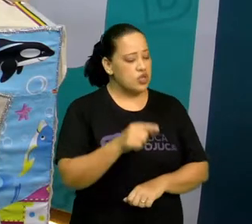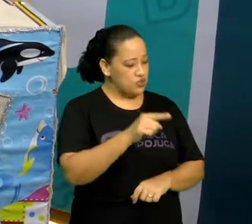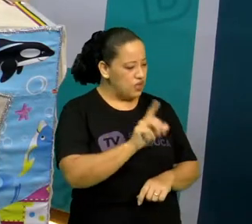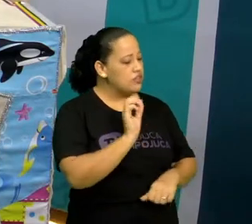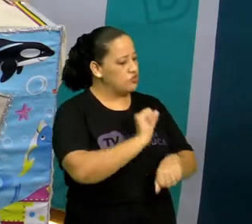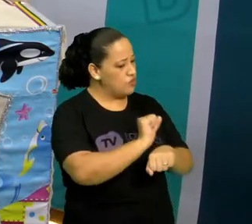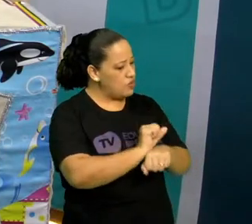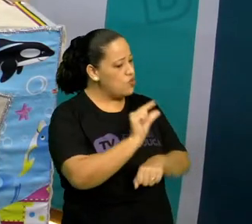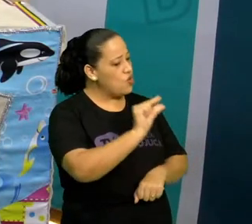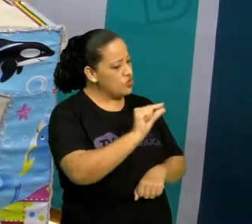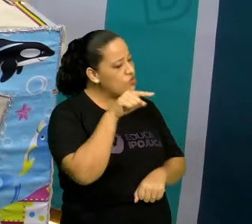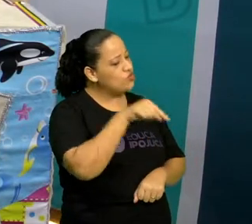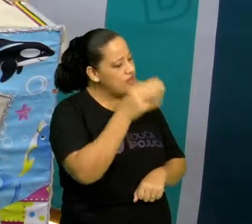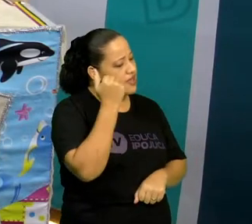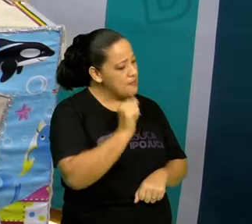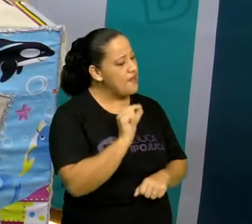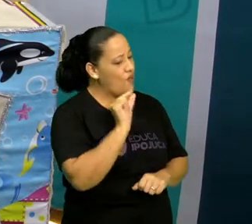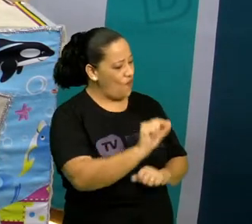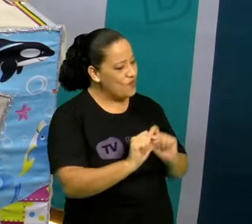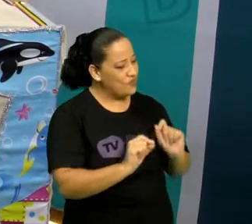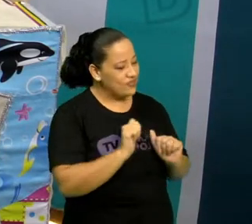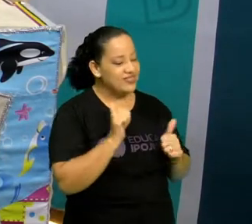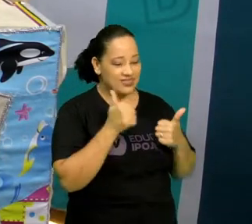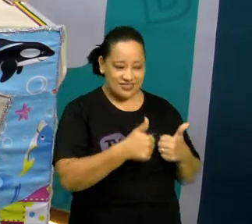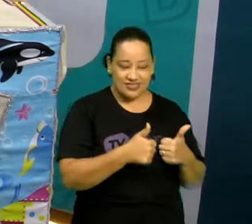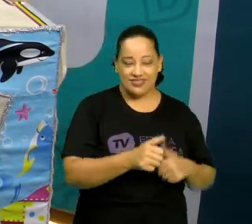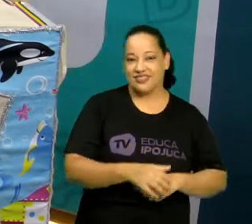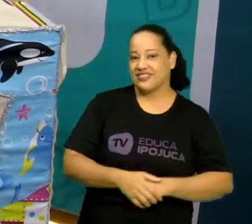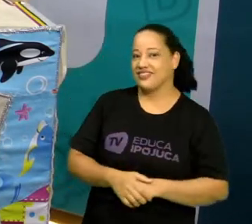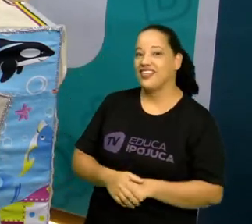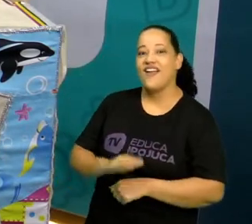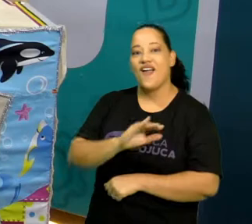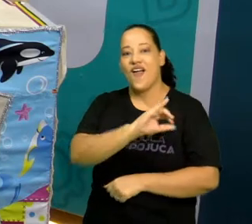o que é isso, tá certo? Tá bom, Tia Lê. Pronto! Olá!